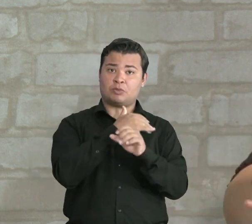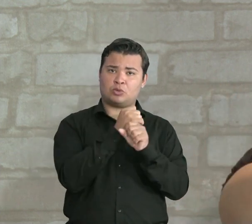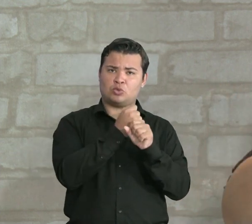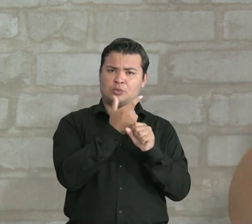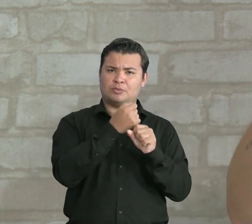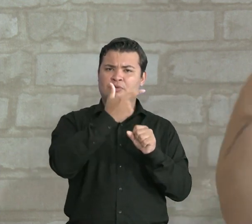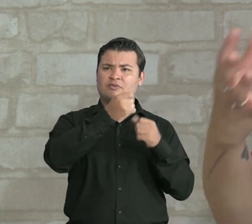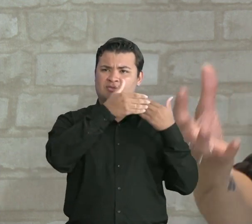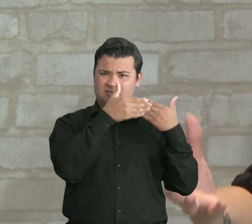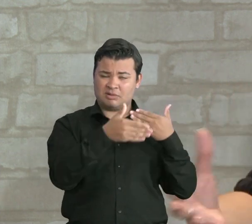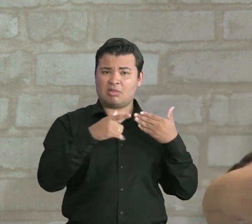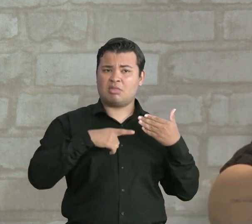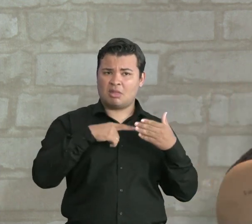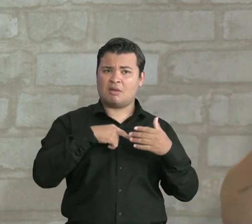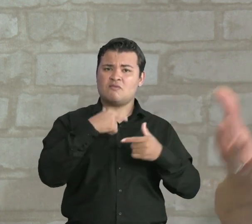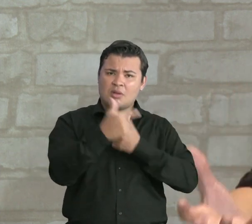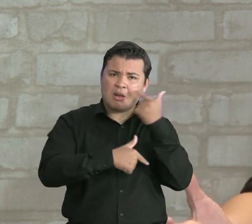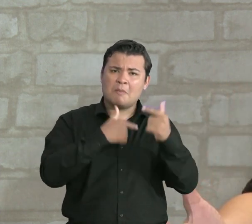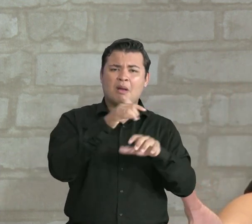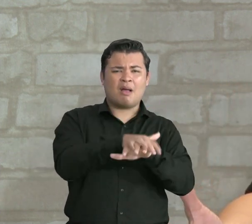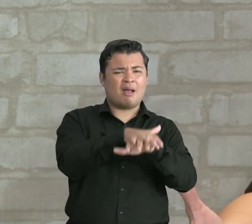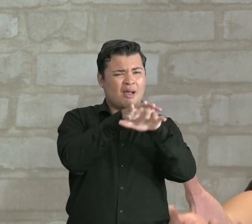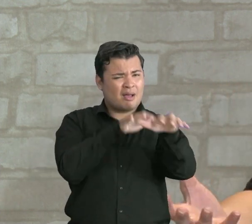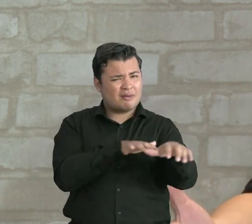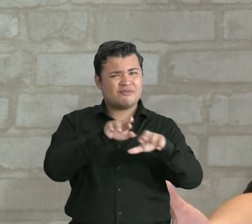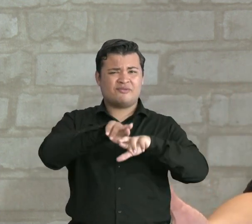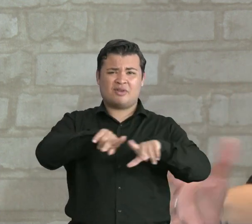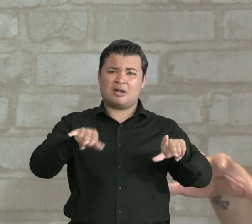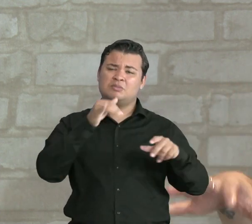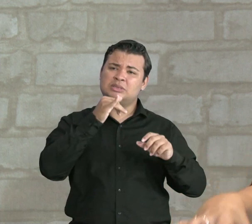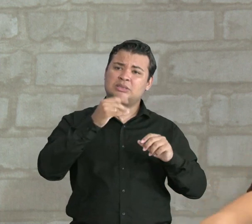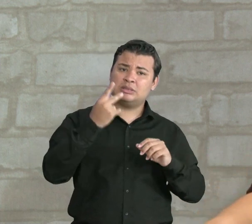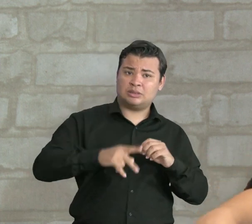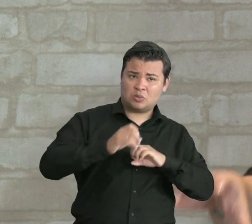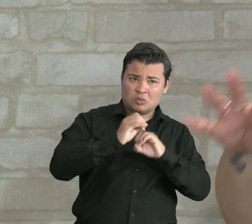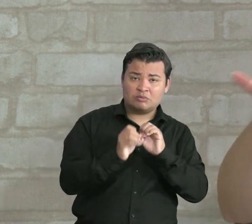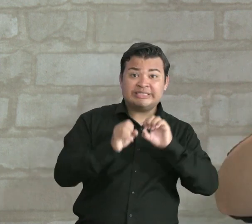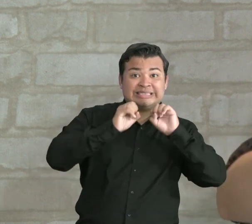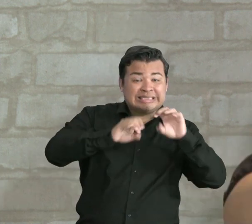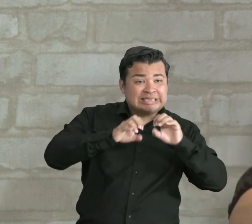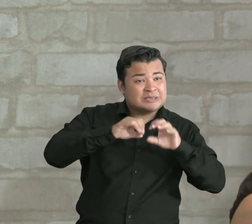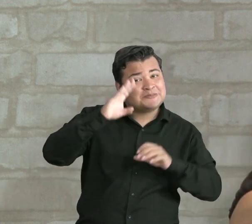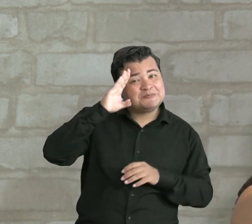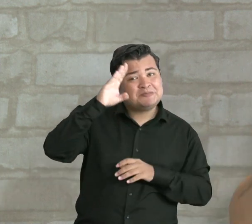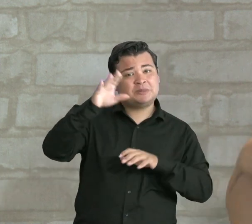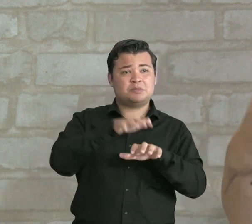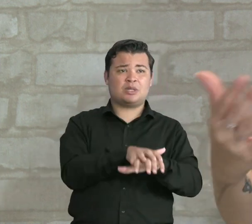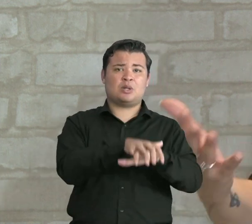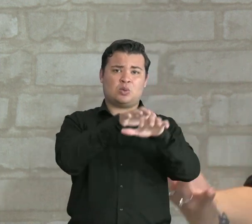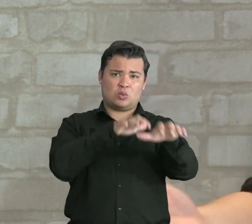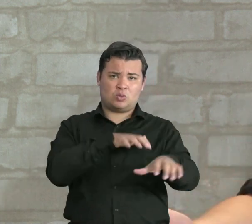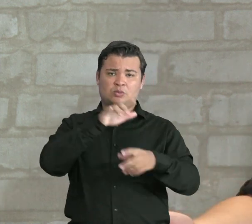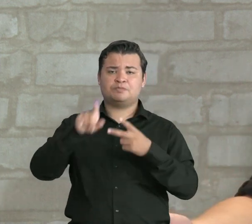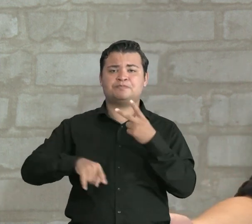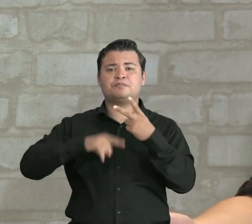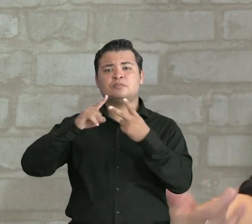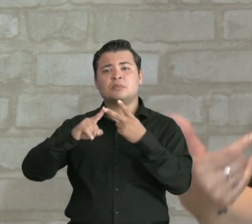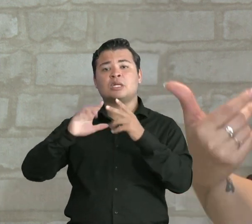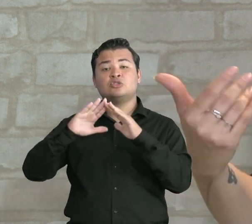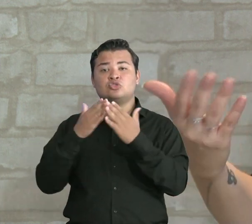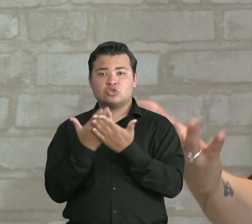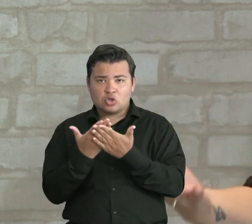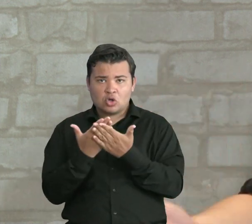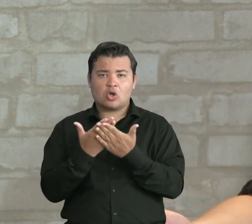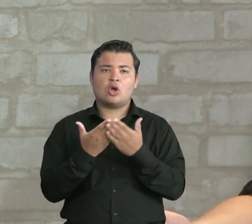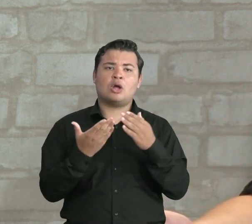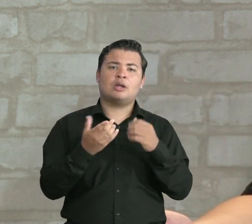não só o Compex, mas a maior parte da estrutura de ensino da universidade foi para a área remota, as escolas de ensino